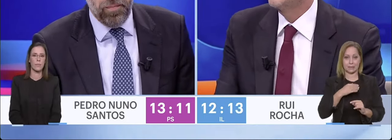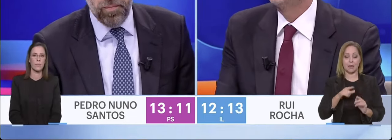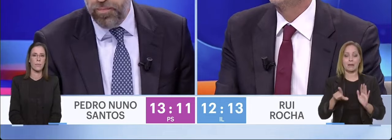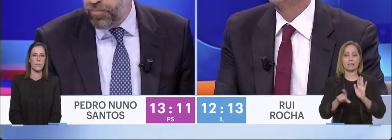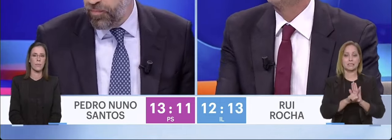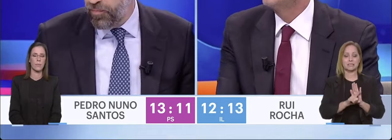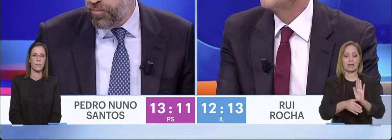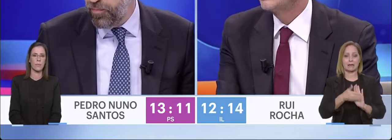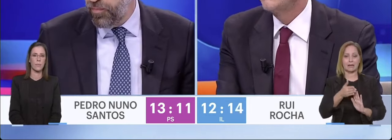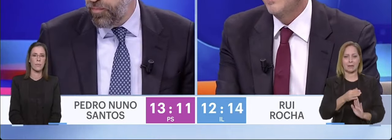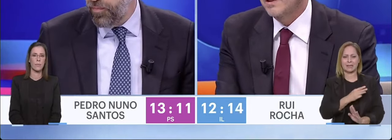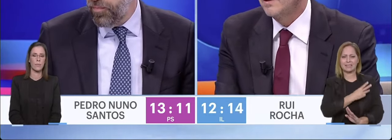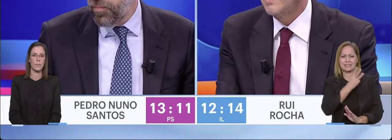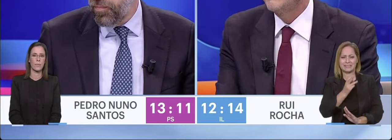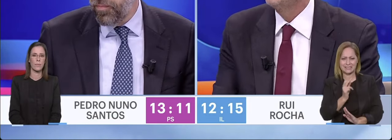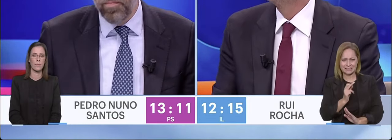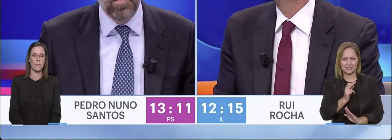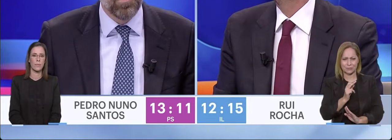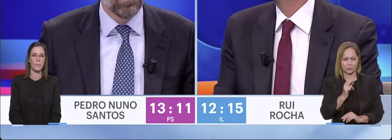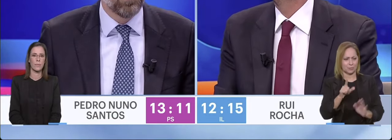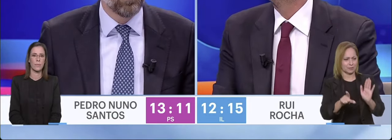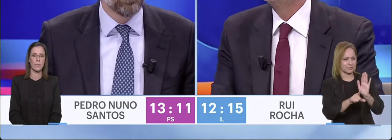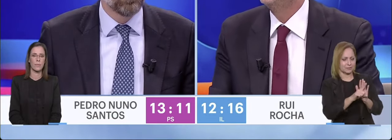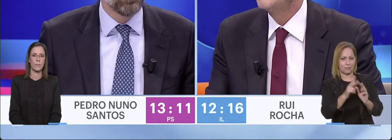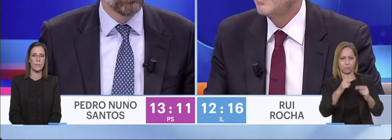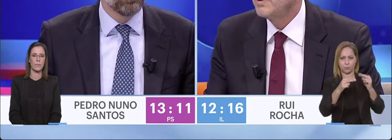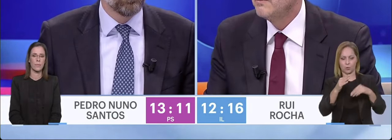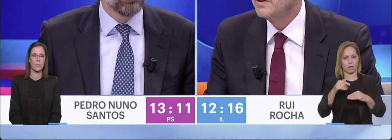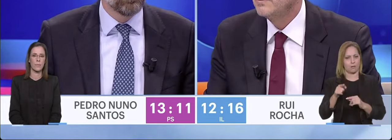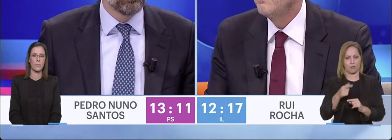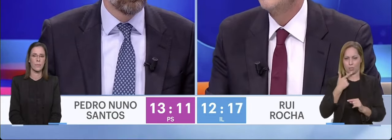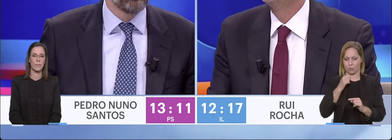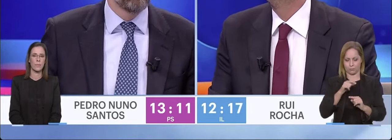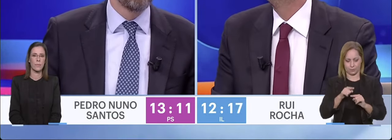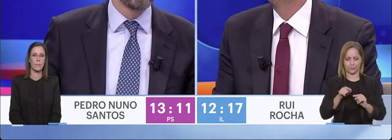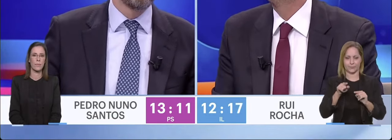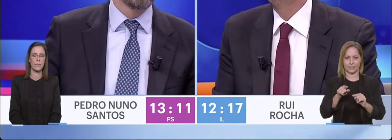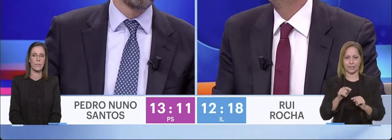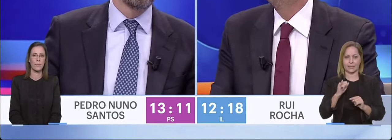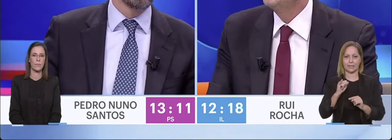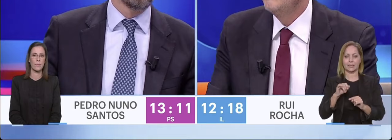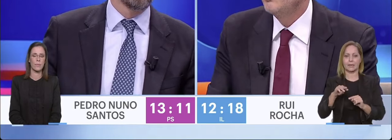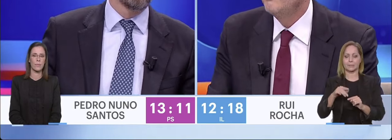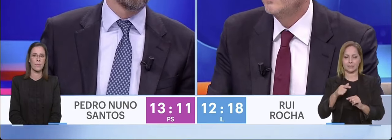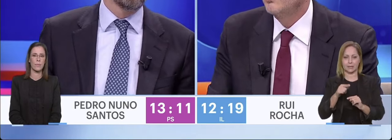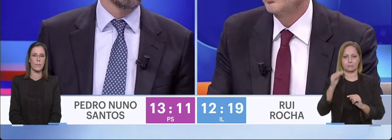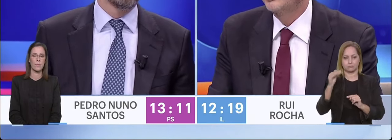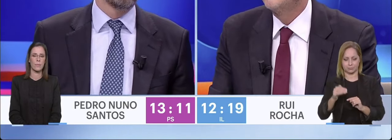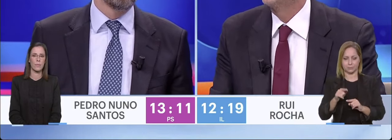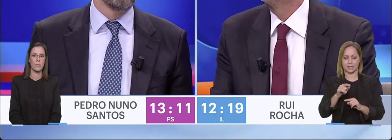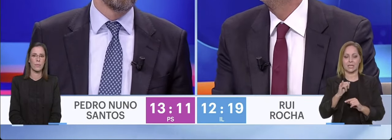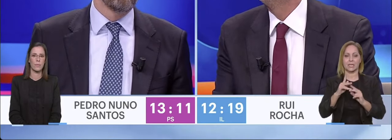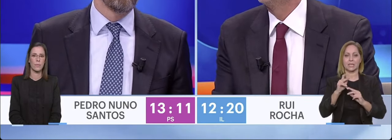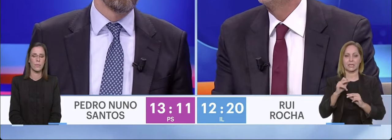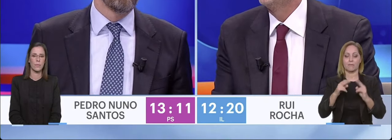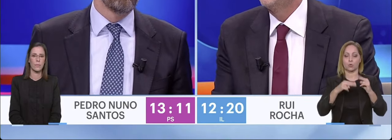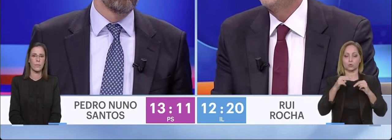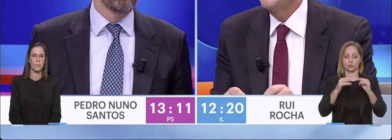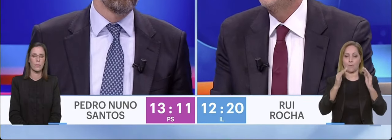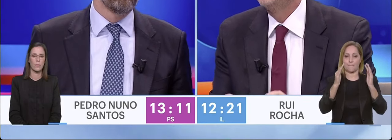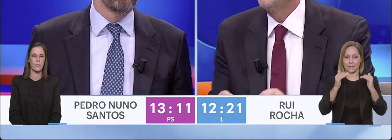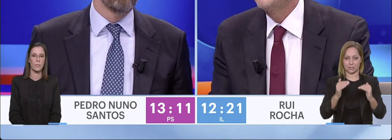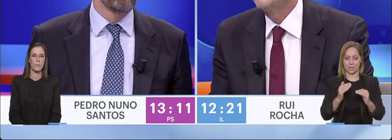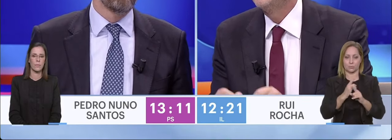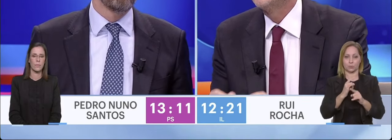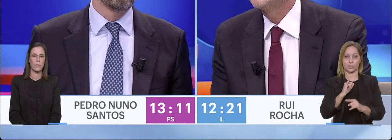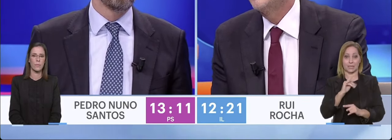3 anos para licenciar uma construção não é aceitável queremos eliminar o imt queremos diminuir o Iva da construção Porque se o Iva